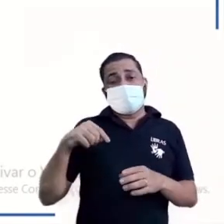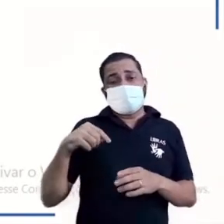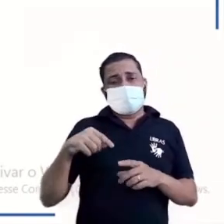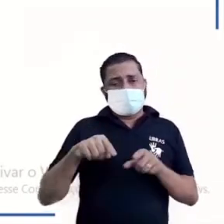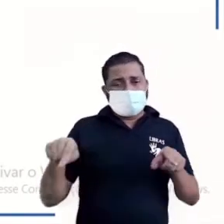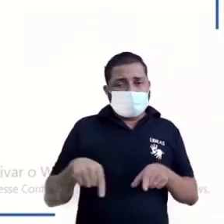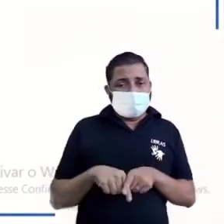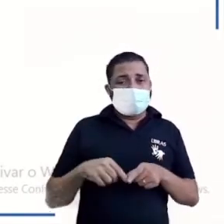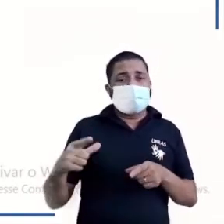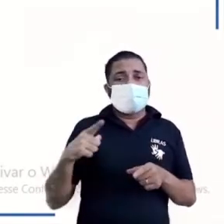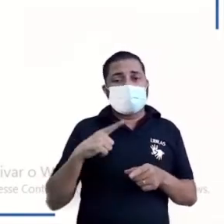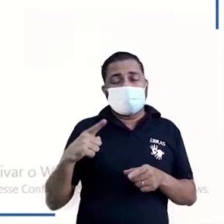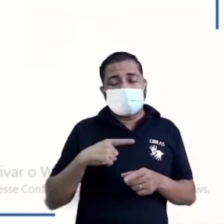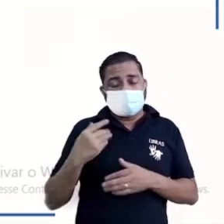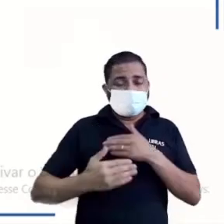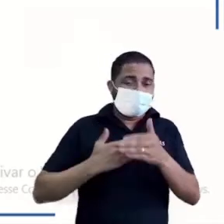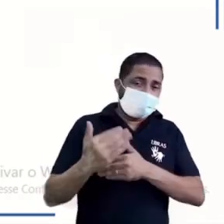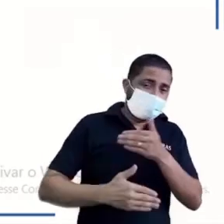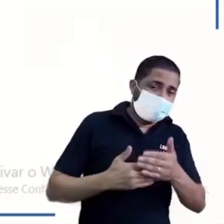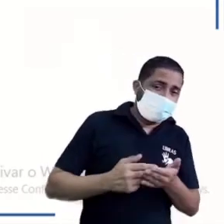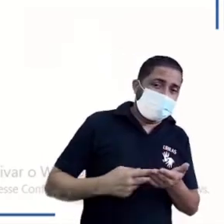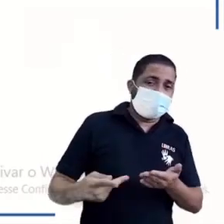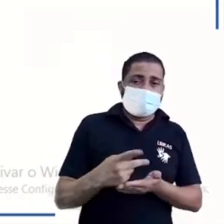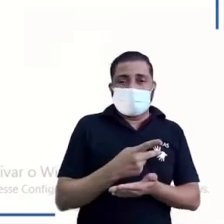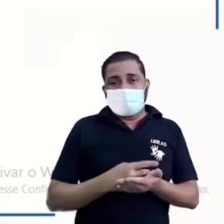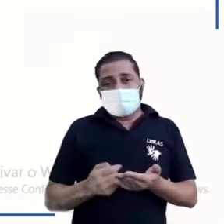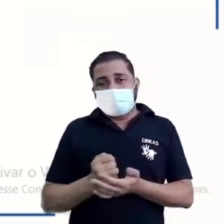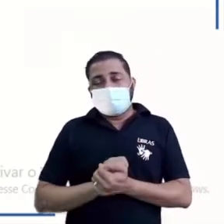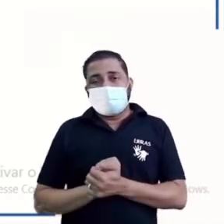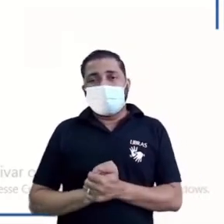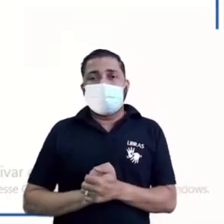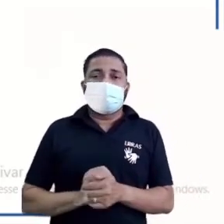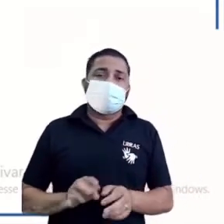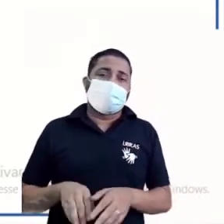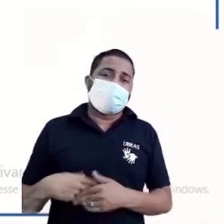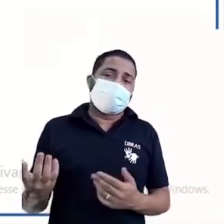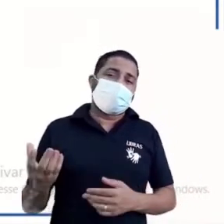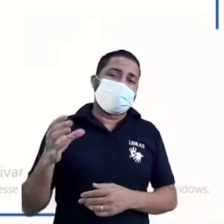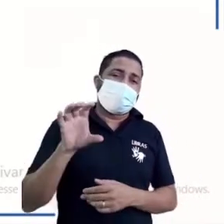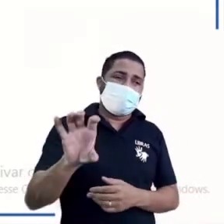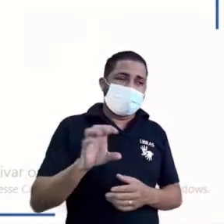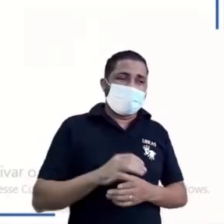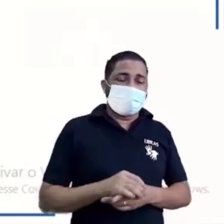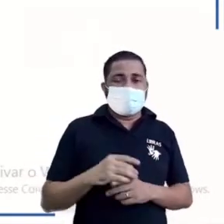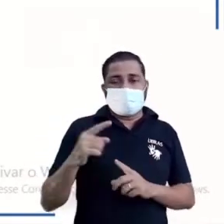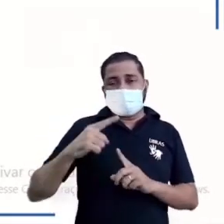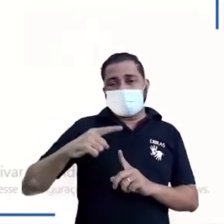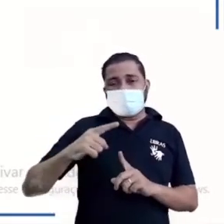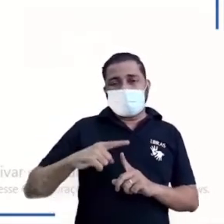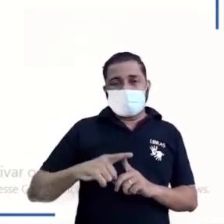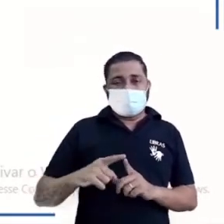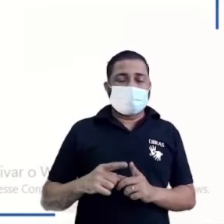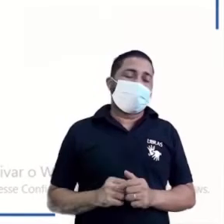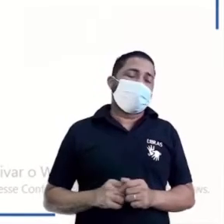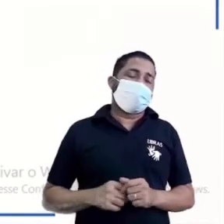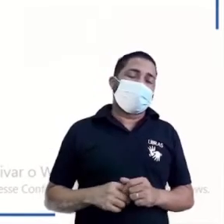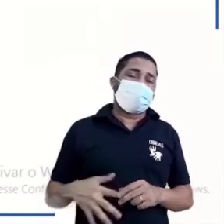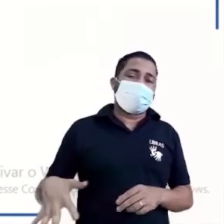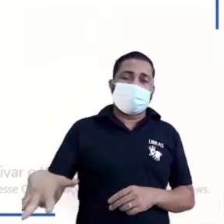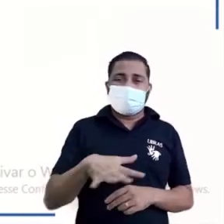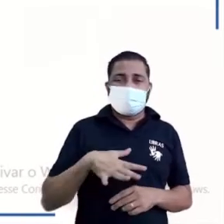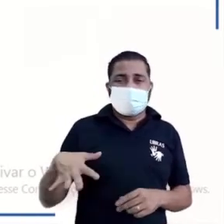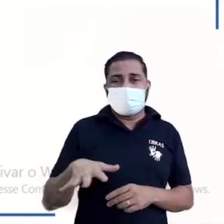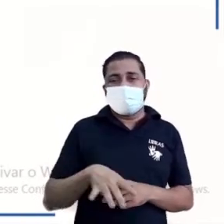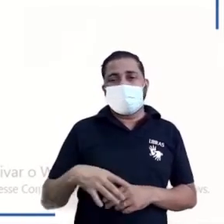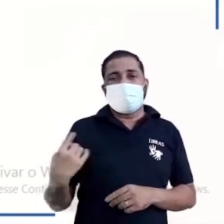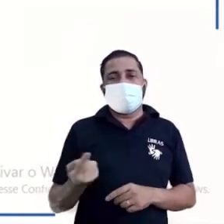contrapontos, né? Entre o processo do desenho propriamente dito, né, e a aplicação dessas técnicas compositivas no ambiente que a